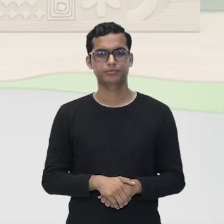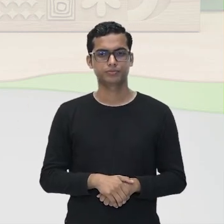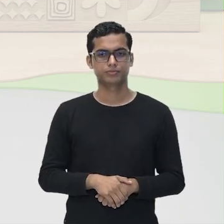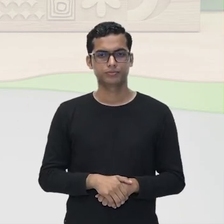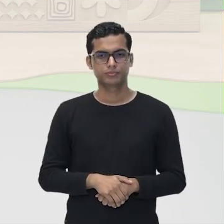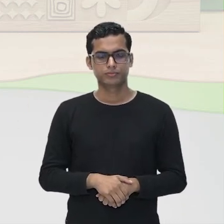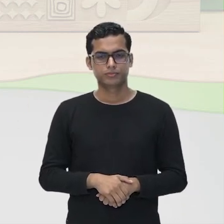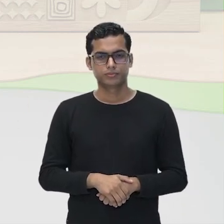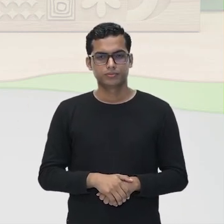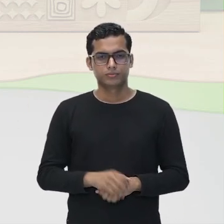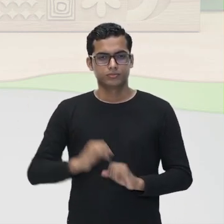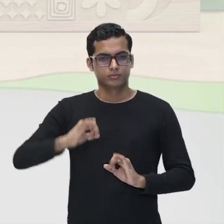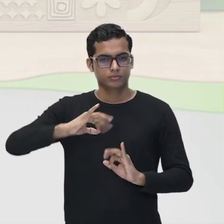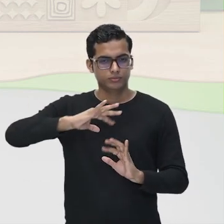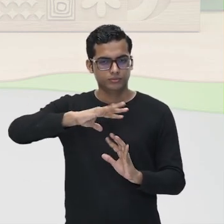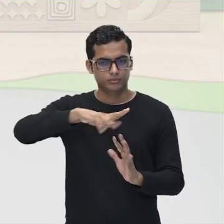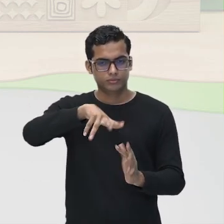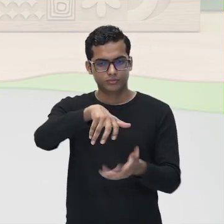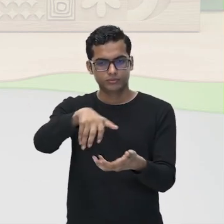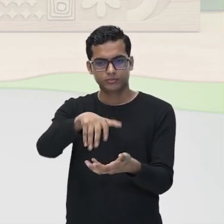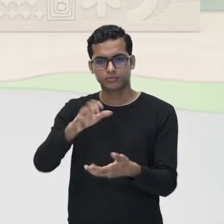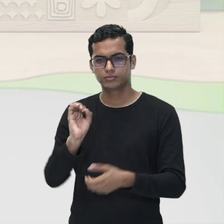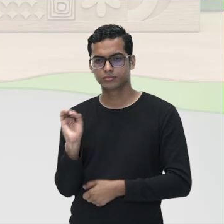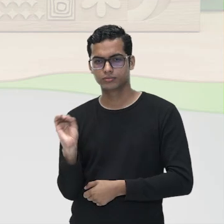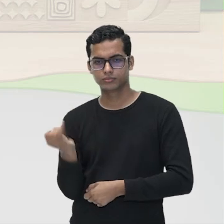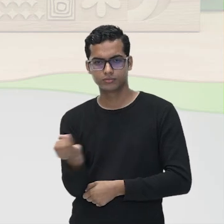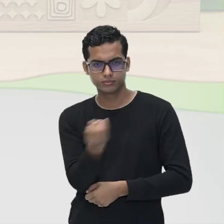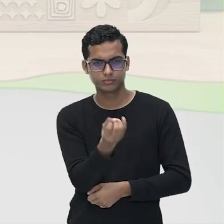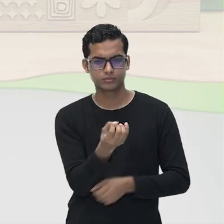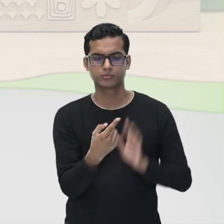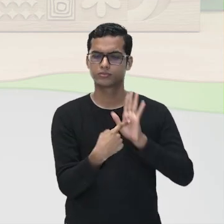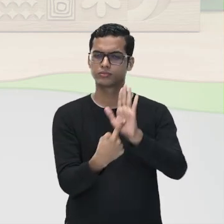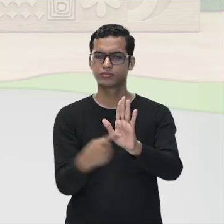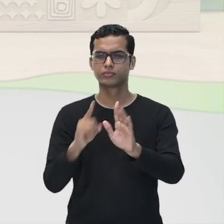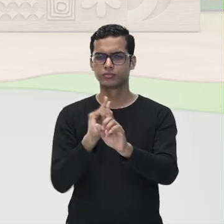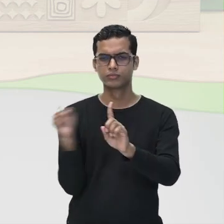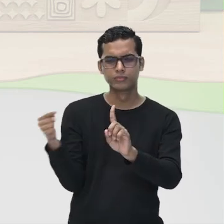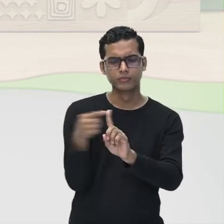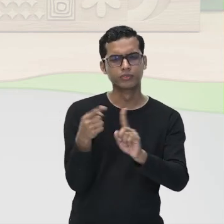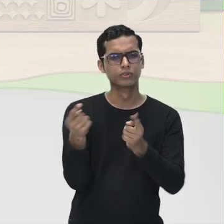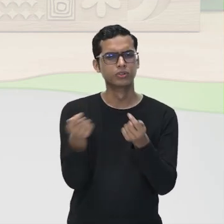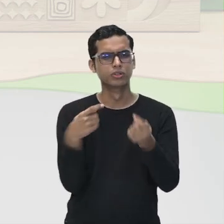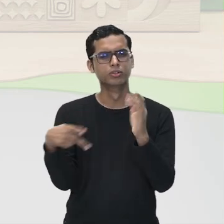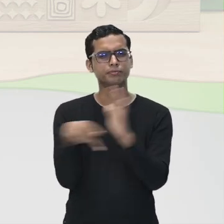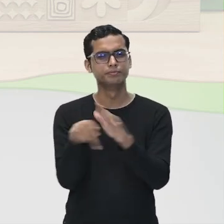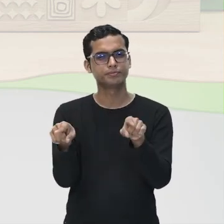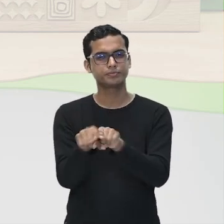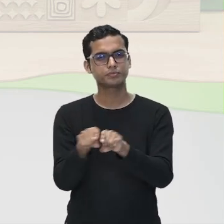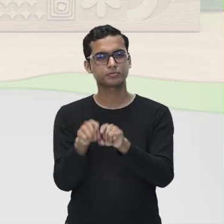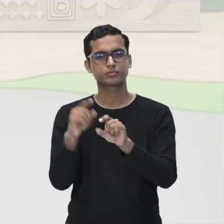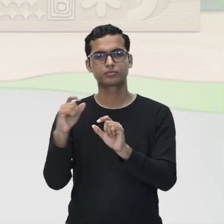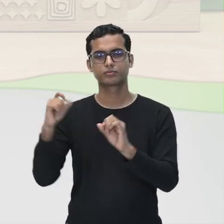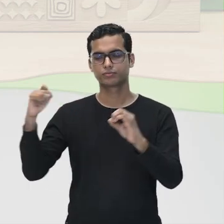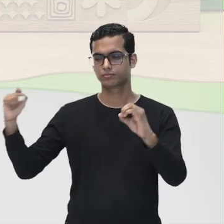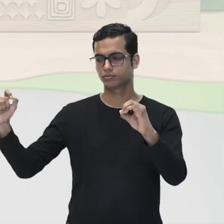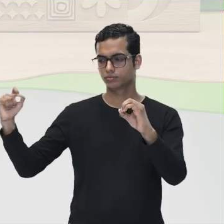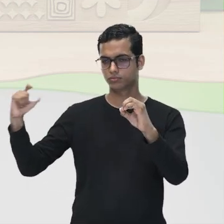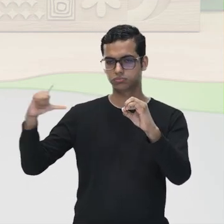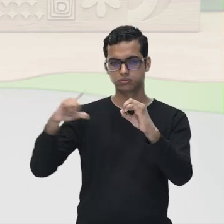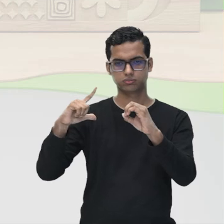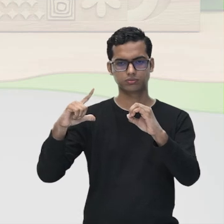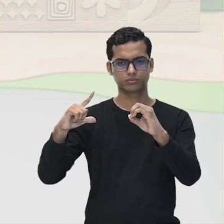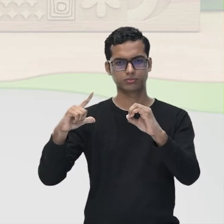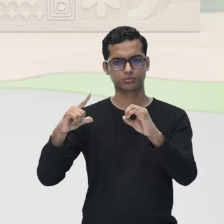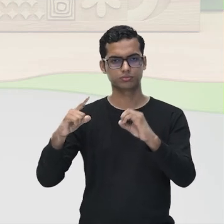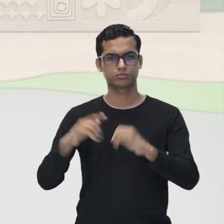de rotação tem a indispensável função de regular a exposição do planeta